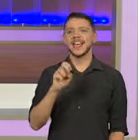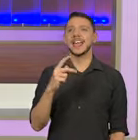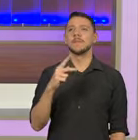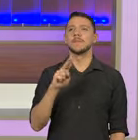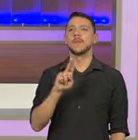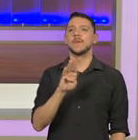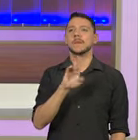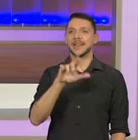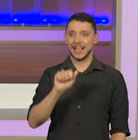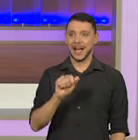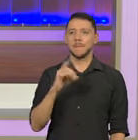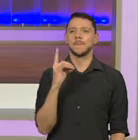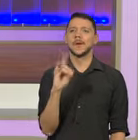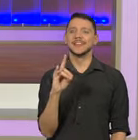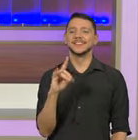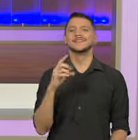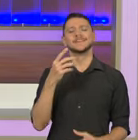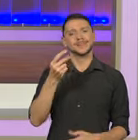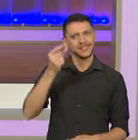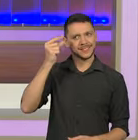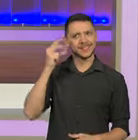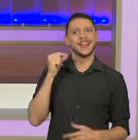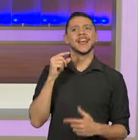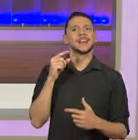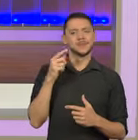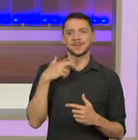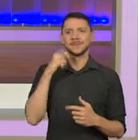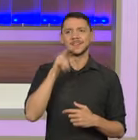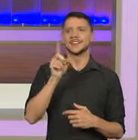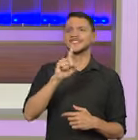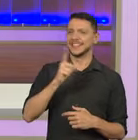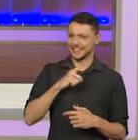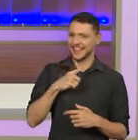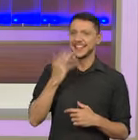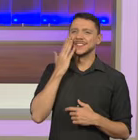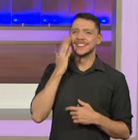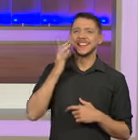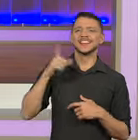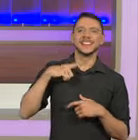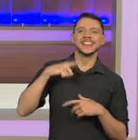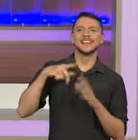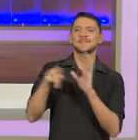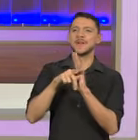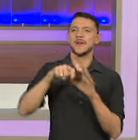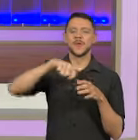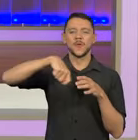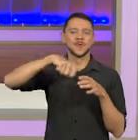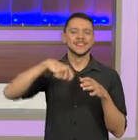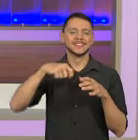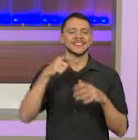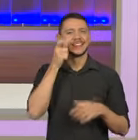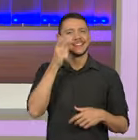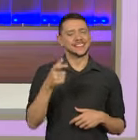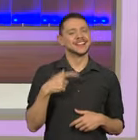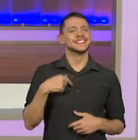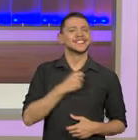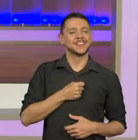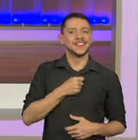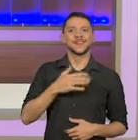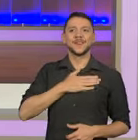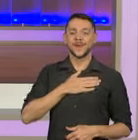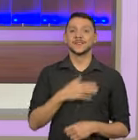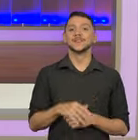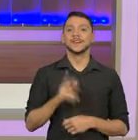vocês? Que saudade, hein? Bolívia, eu sei que tem uma cozinha bem interessante. É, alimentos à base de milho, eu gosto. Quem mais? Professora Glória, do